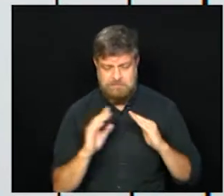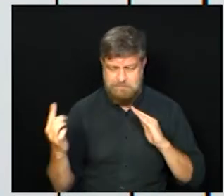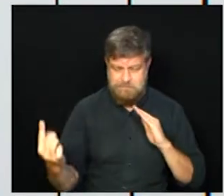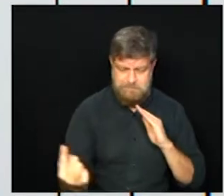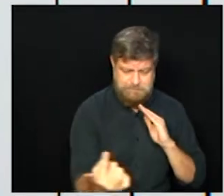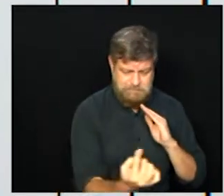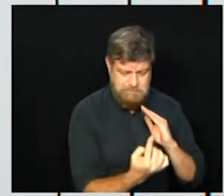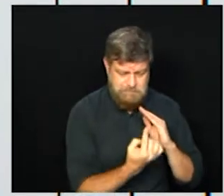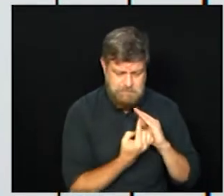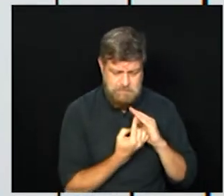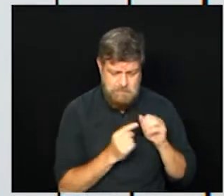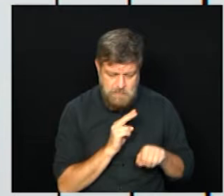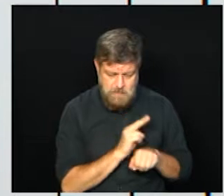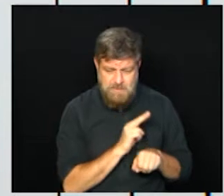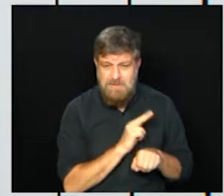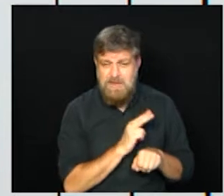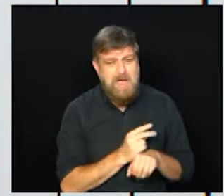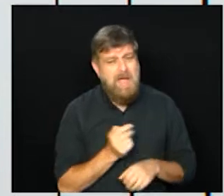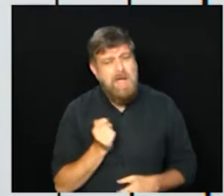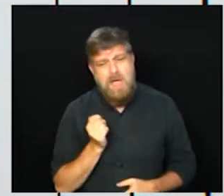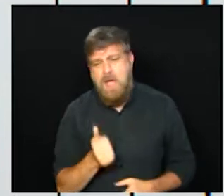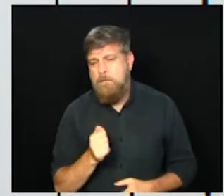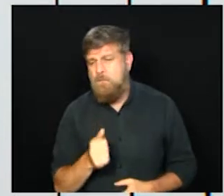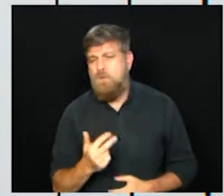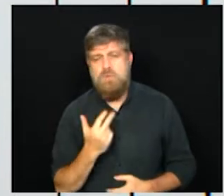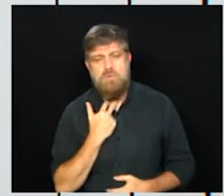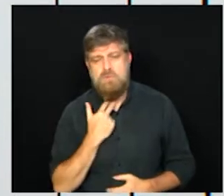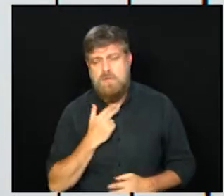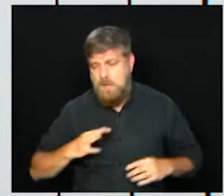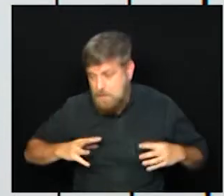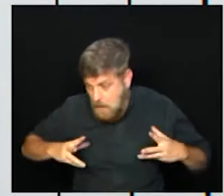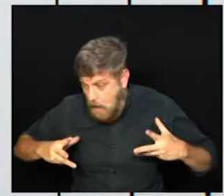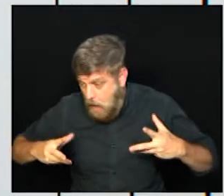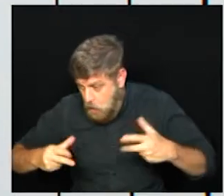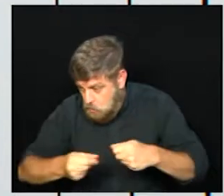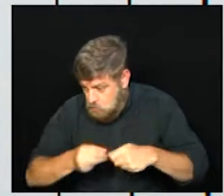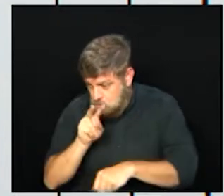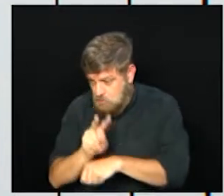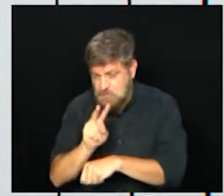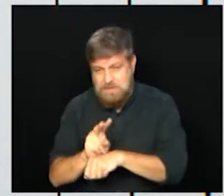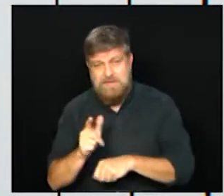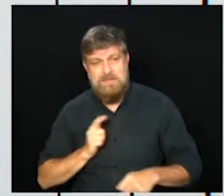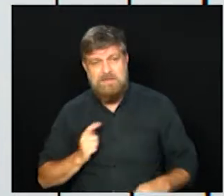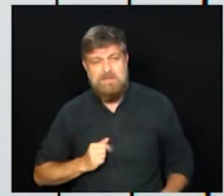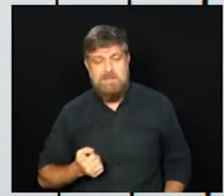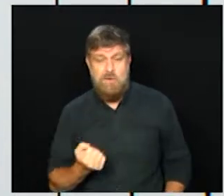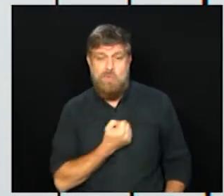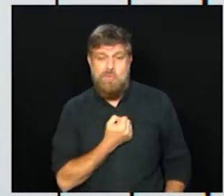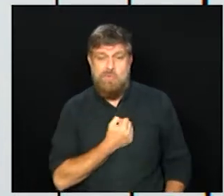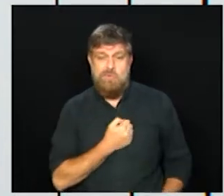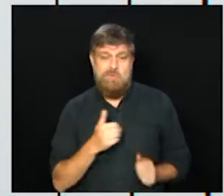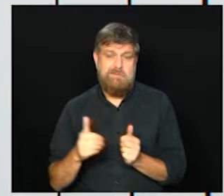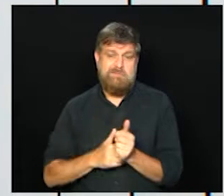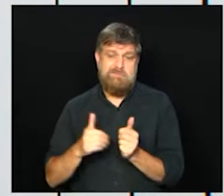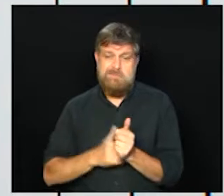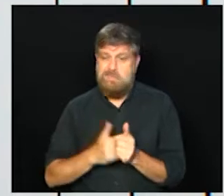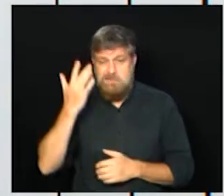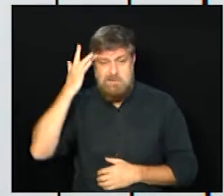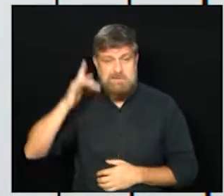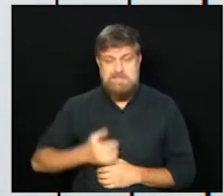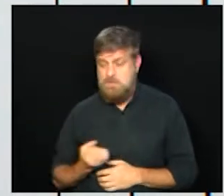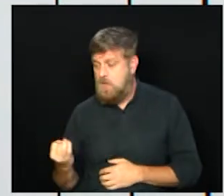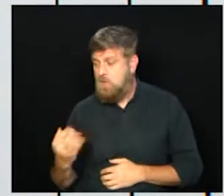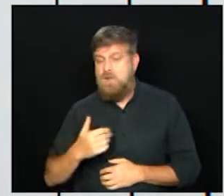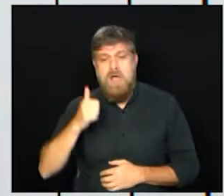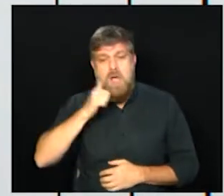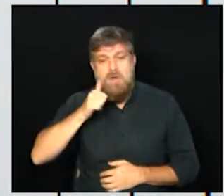pequeno, um serviço de abrigagem que muitas vezes não consegue atender toda a demanda que chega, a gente tem as subnotificações, e mesmo quando as mulheres tentam